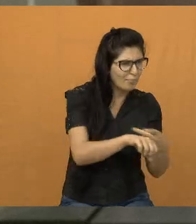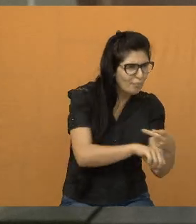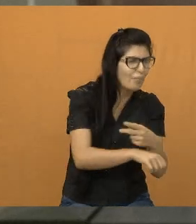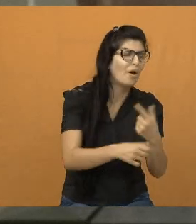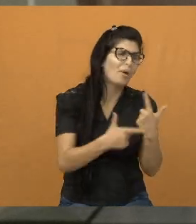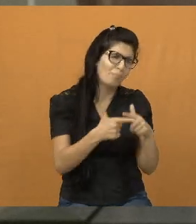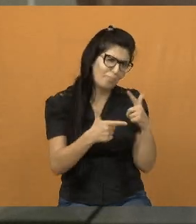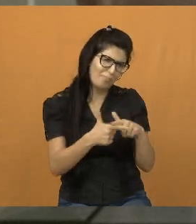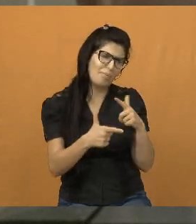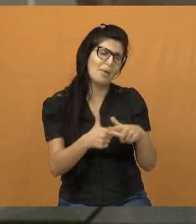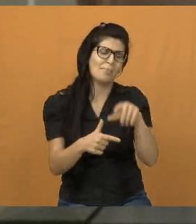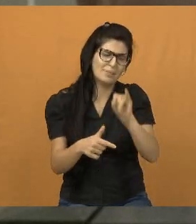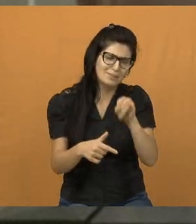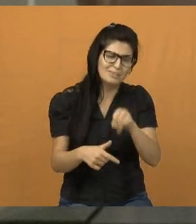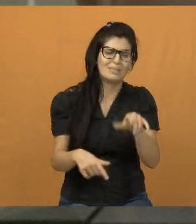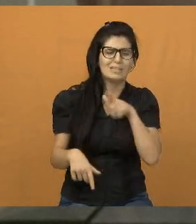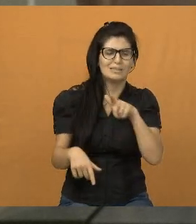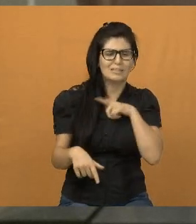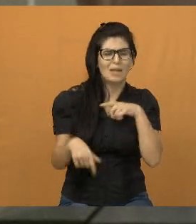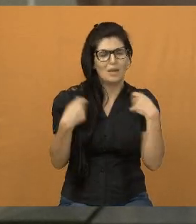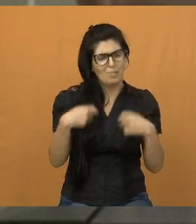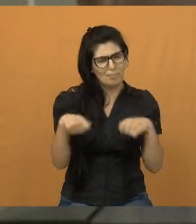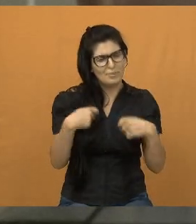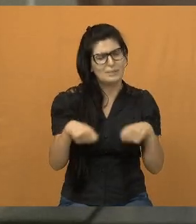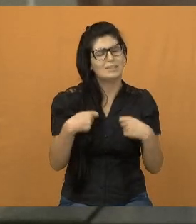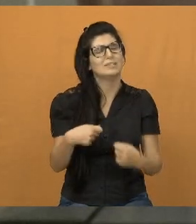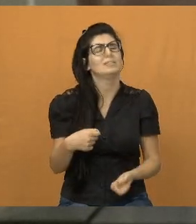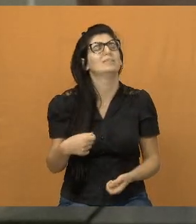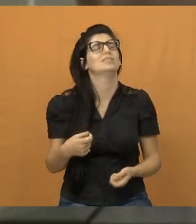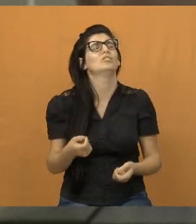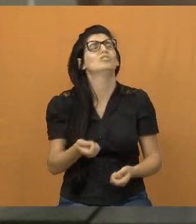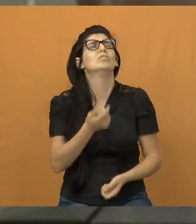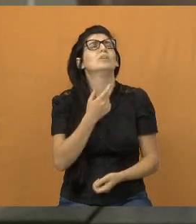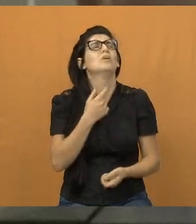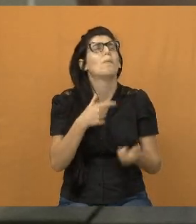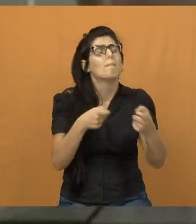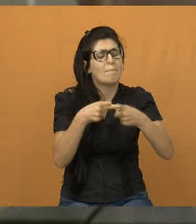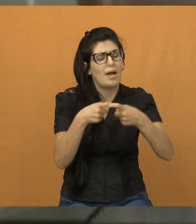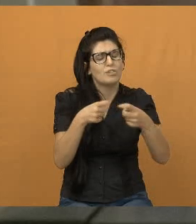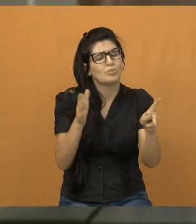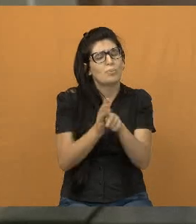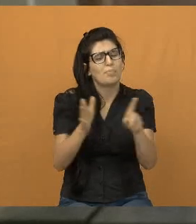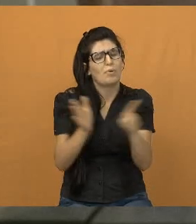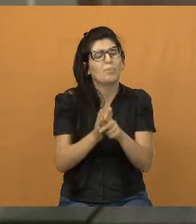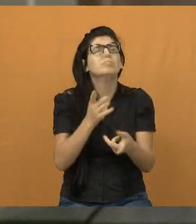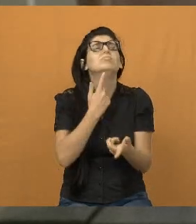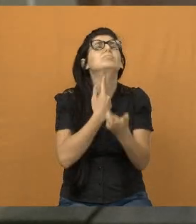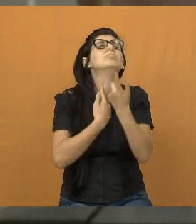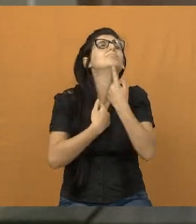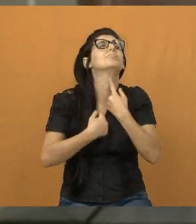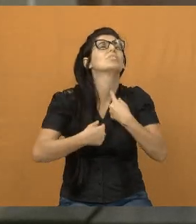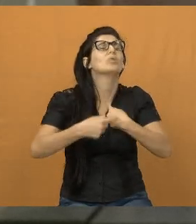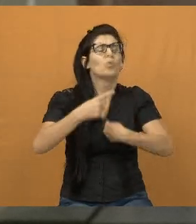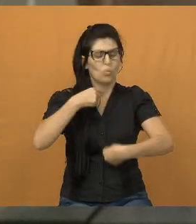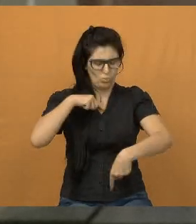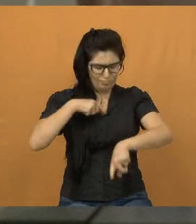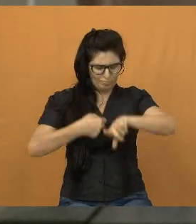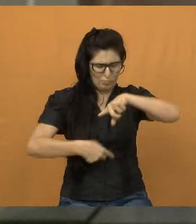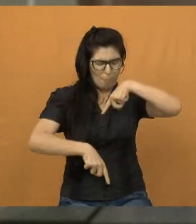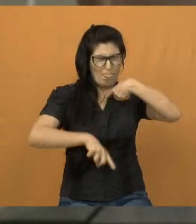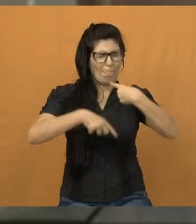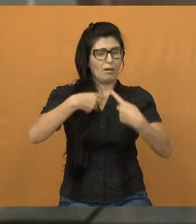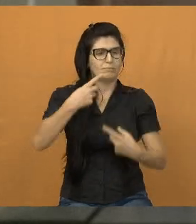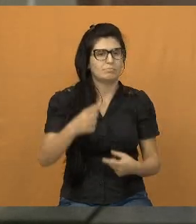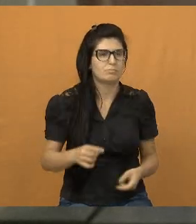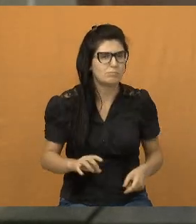problema, ele precisava de um gastro, quer dizer, e ele acessava o 12 horas porque ele não tinha outro recurso. Hoje